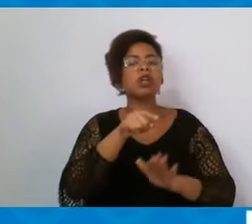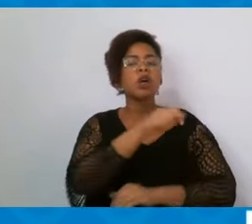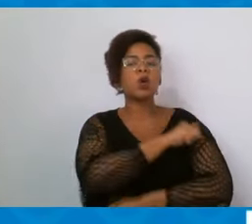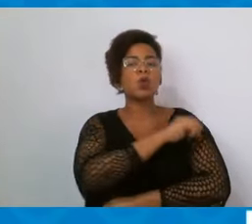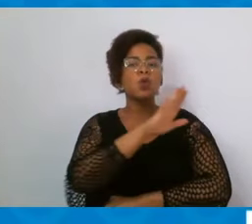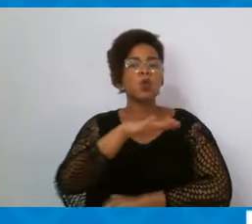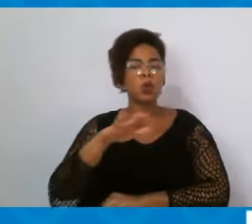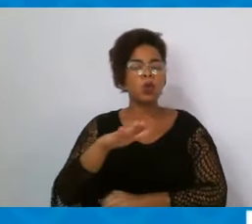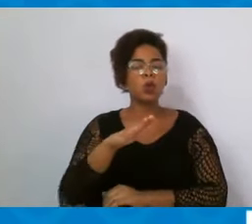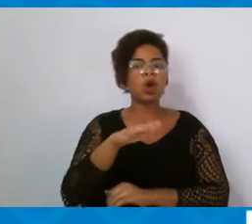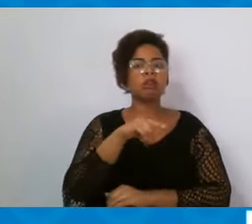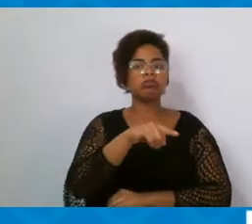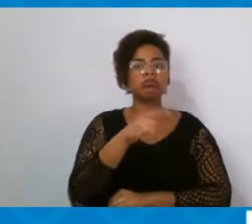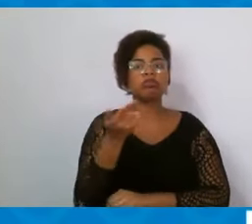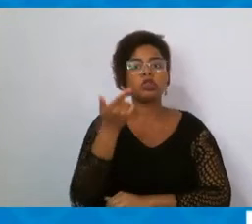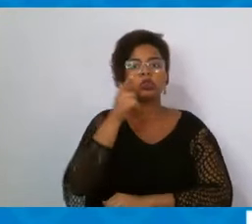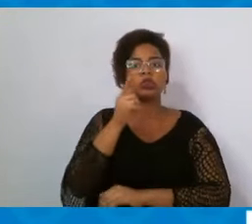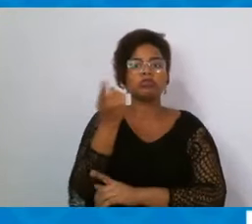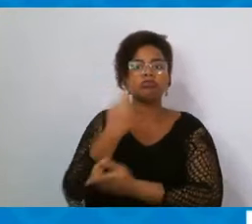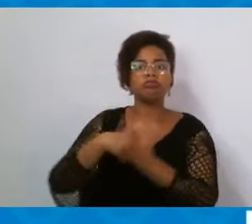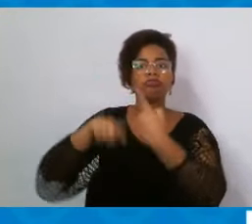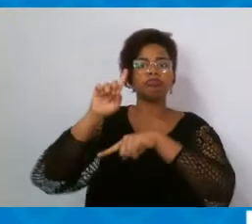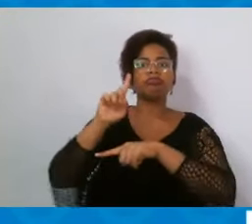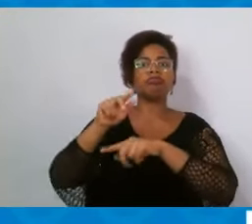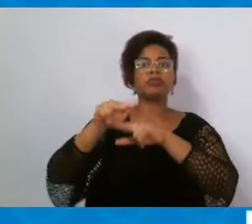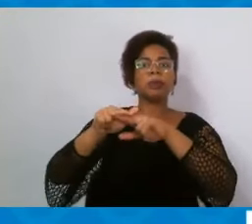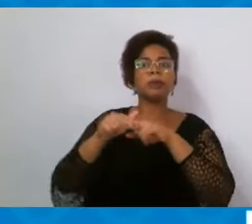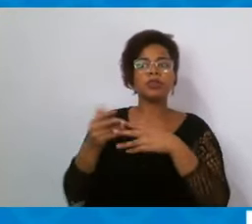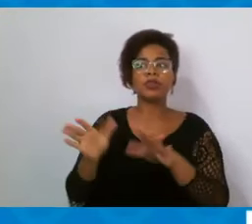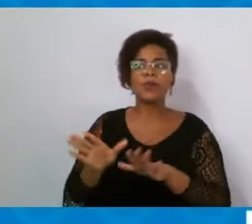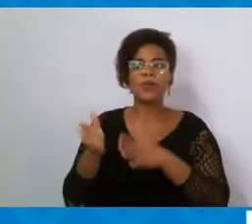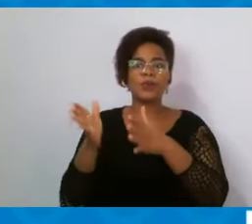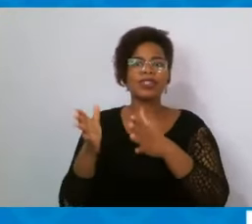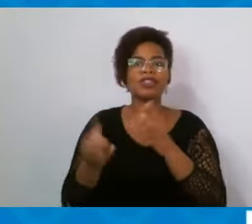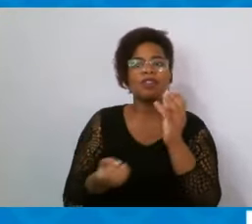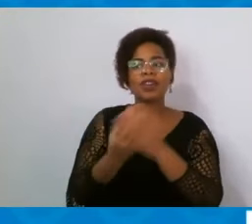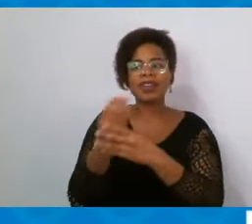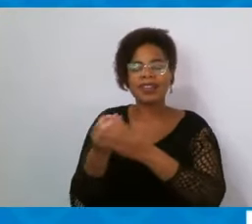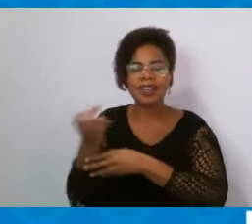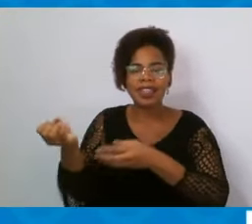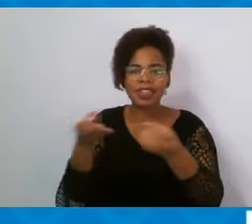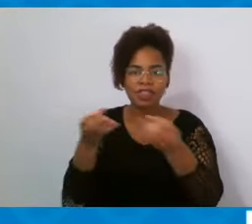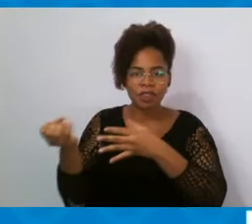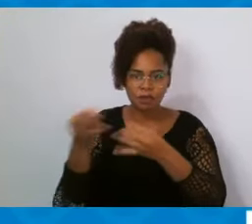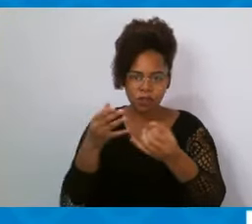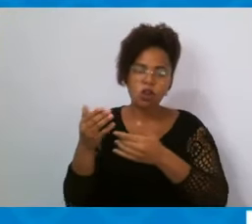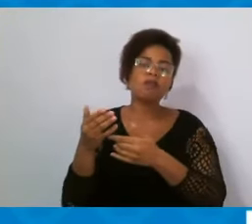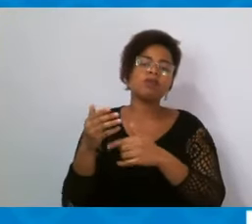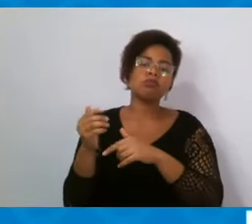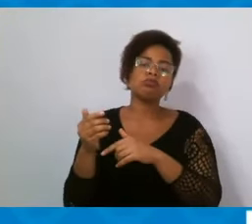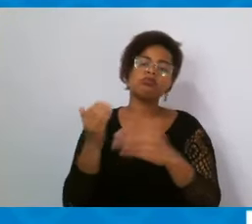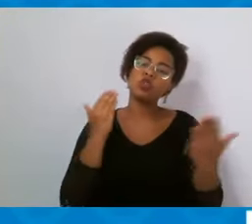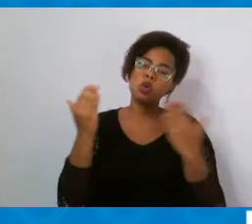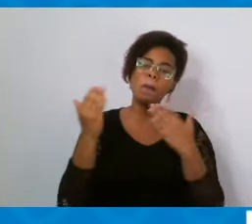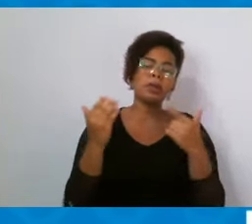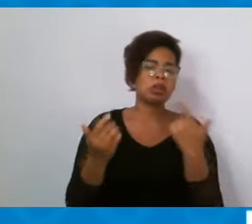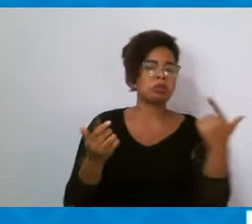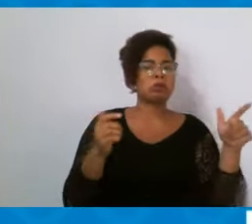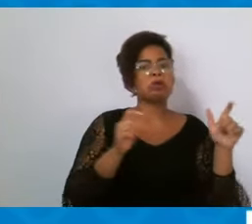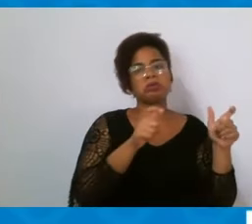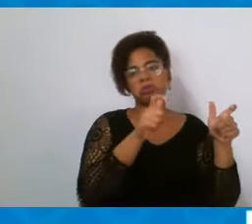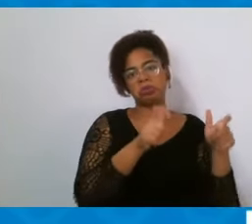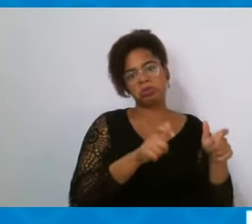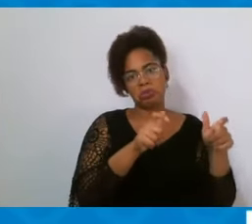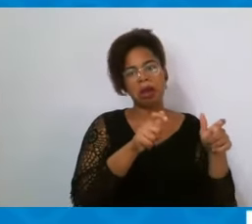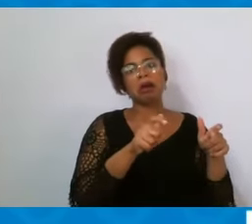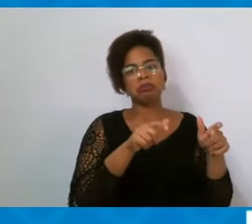a média dos estudantes na cidade e no estado da Califórnia em testes